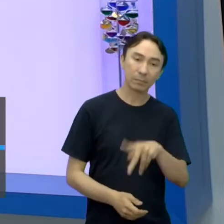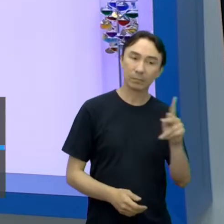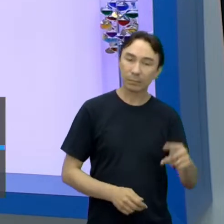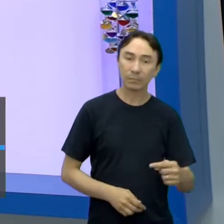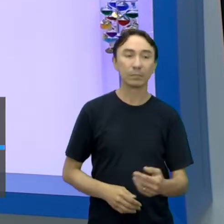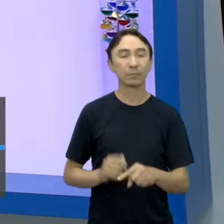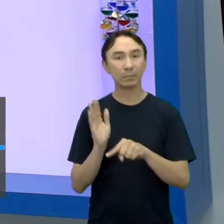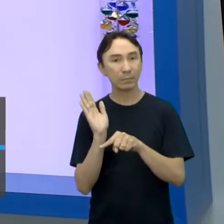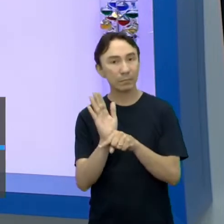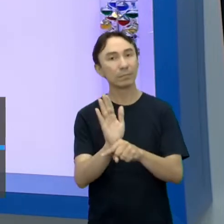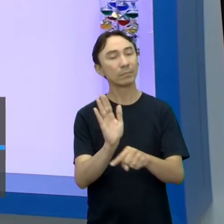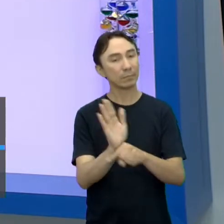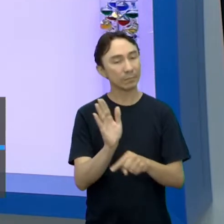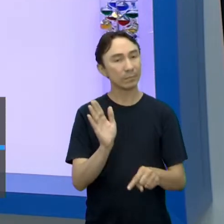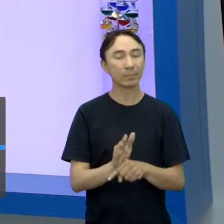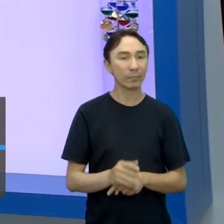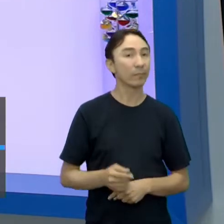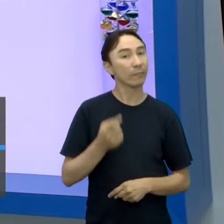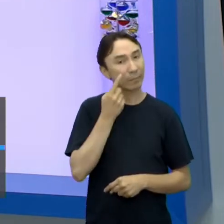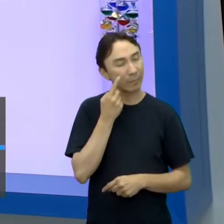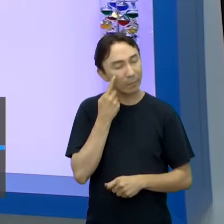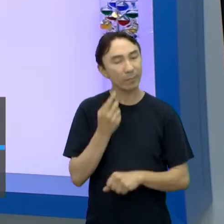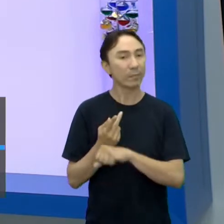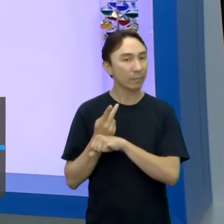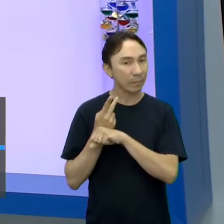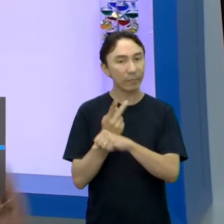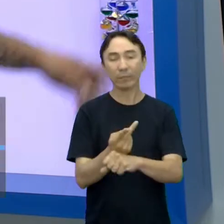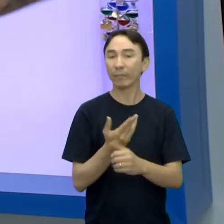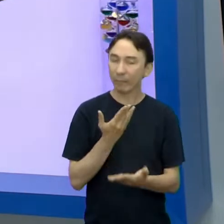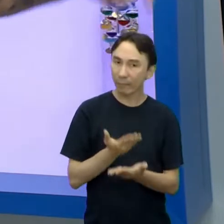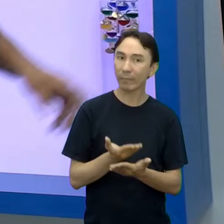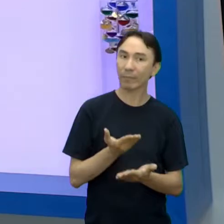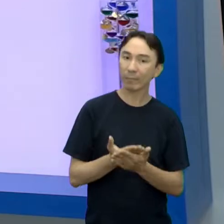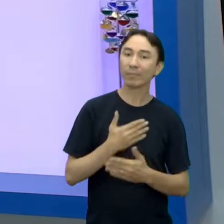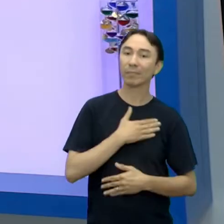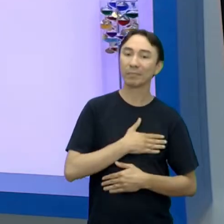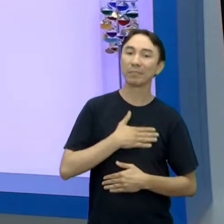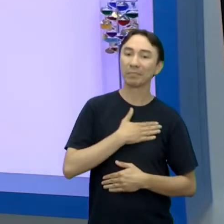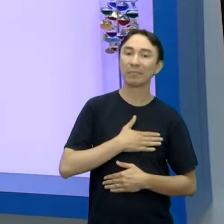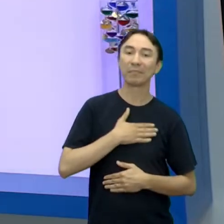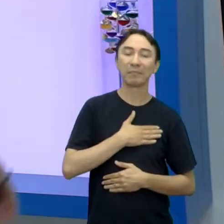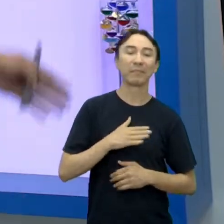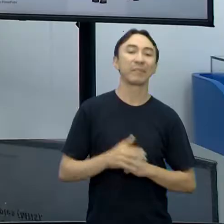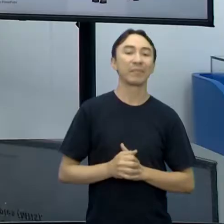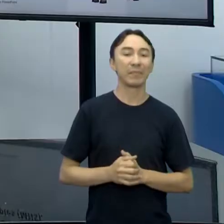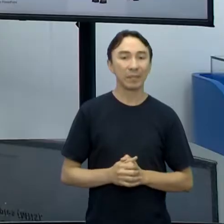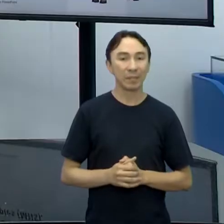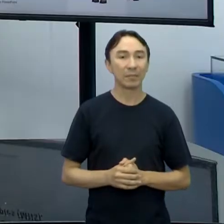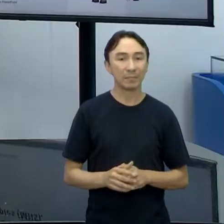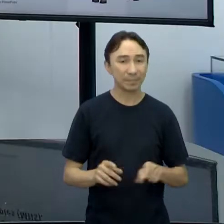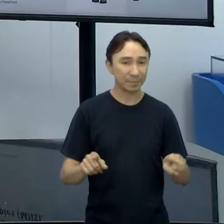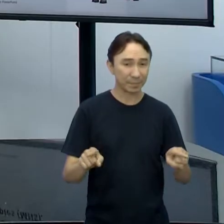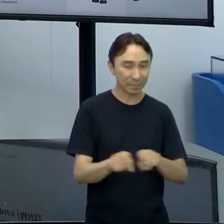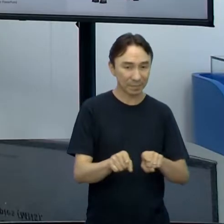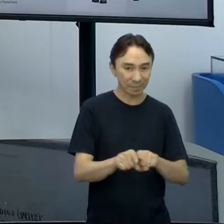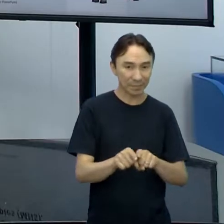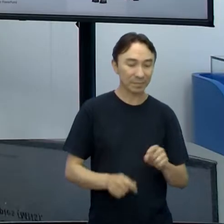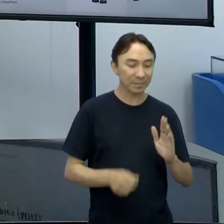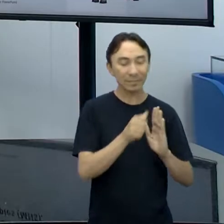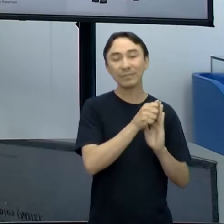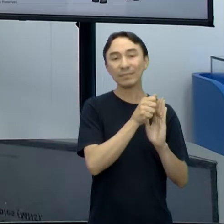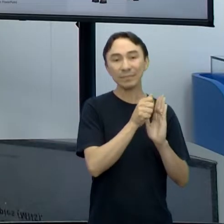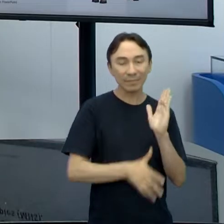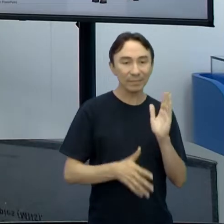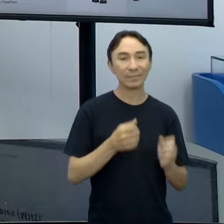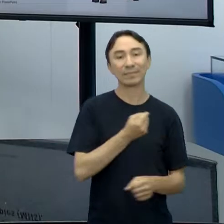de São Paulo. Então acessem lá as aulas que vocês vão adorar, hein? E aí, pessoal, ó, tá para vocês aí a atividade 5, Gibalina.